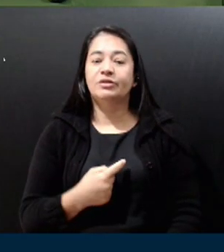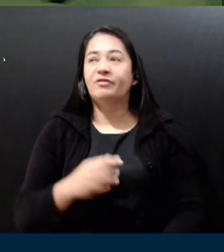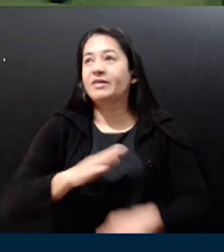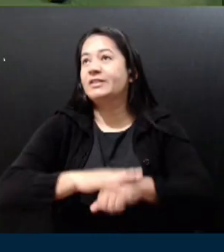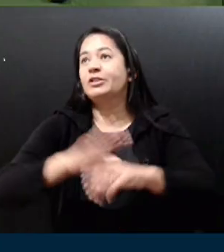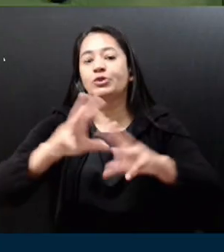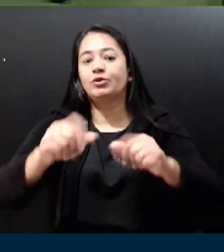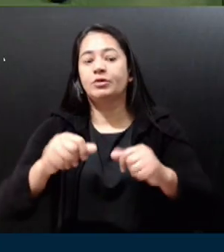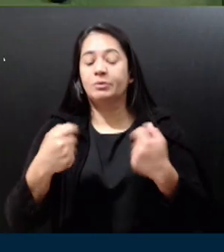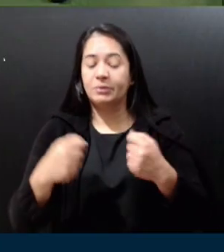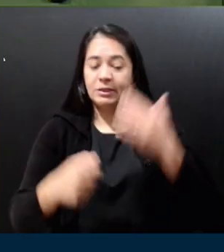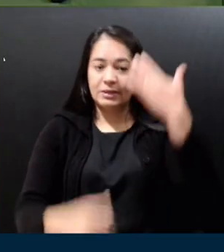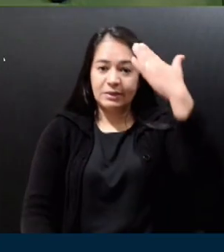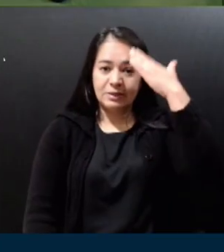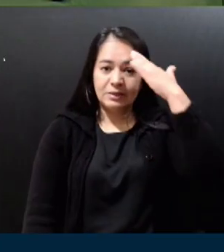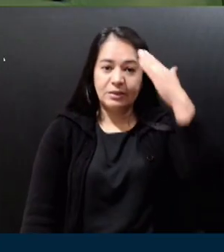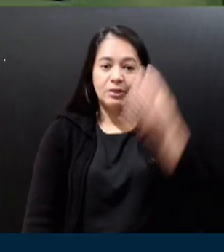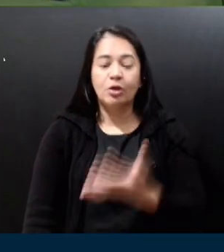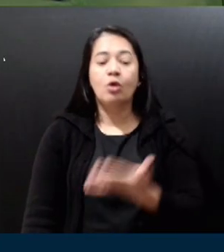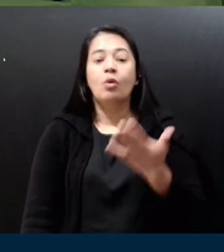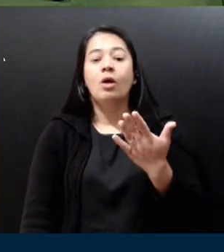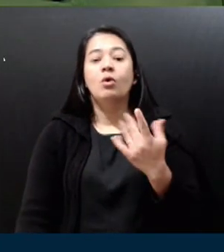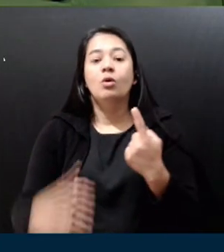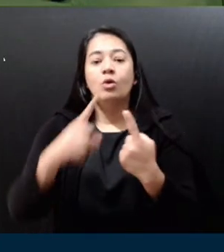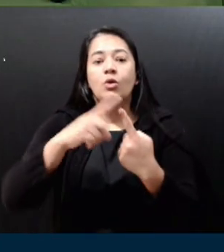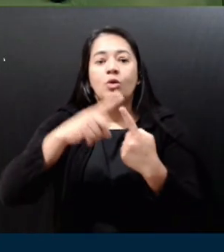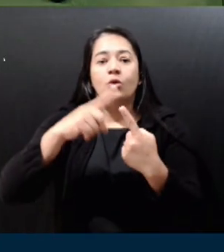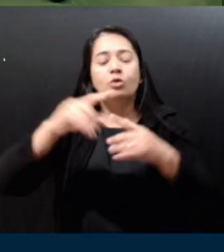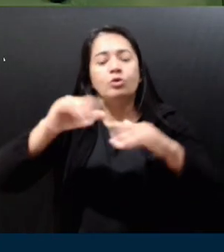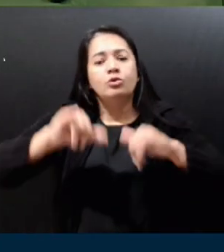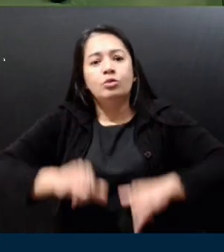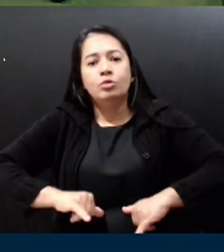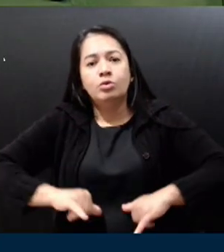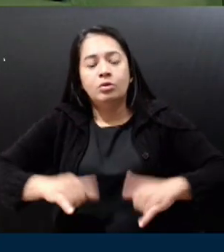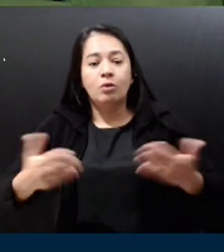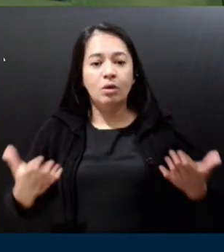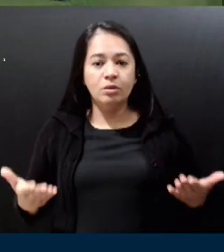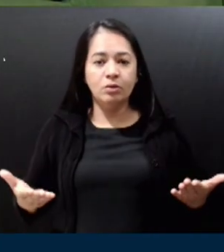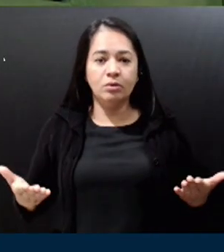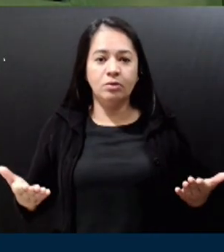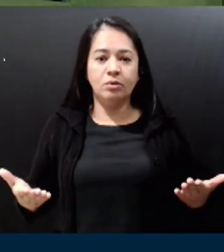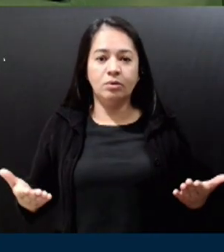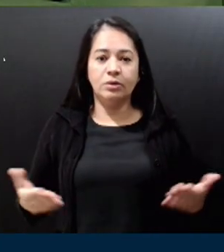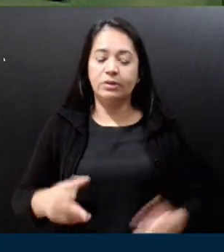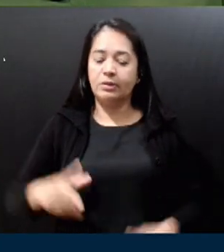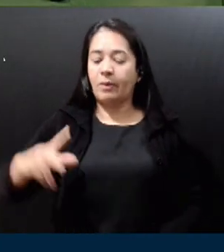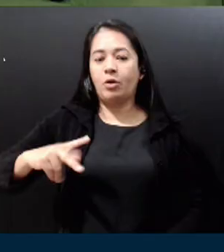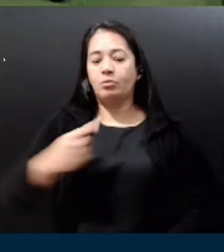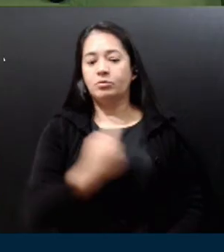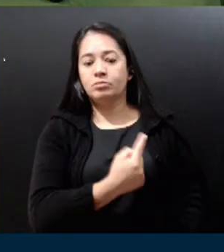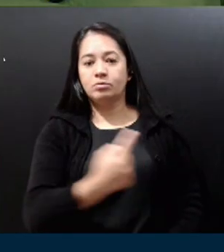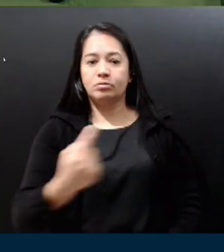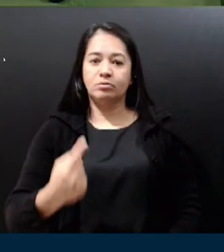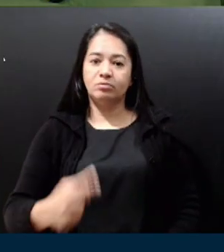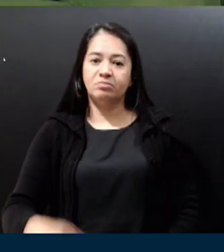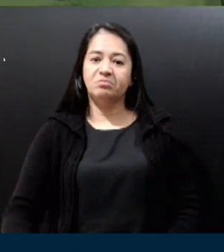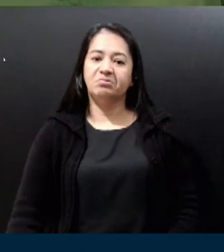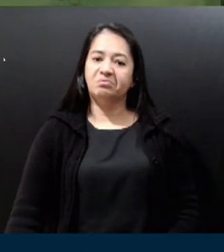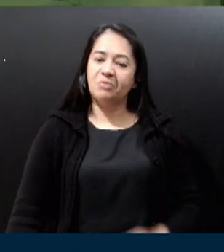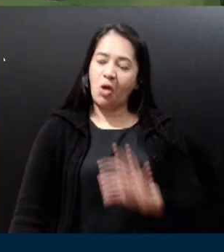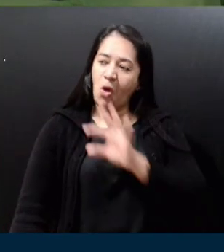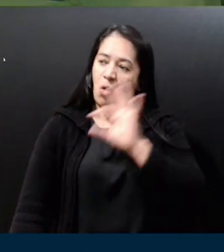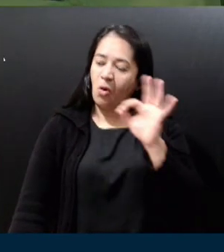grau de dor, qual é o grau de sofrimento, e aí é muito pessoal. Muito bem, olha só, né, essa questão É,